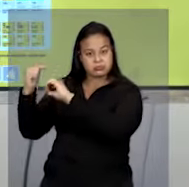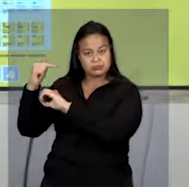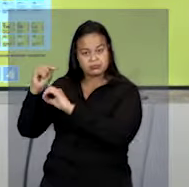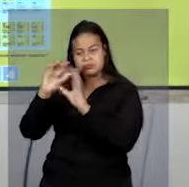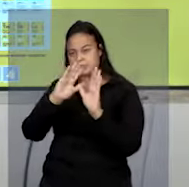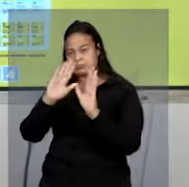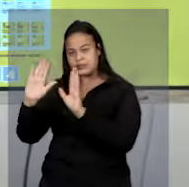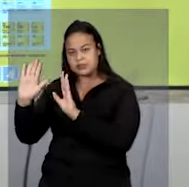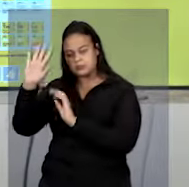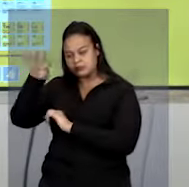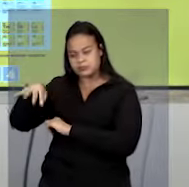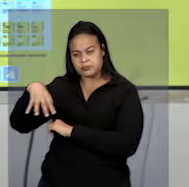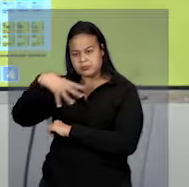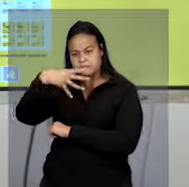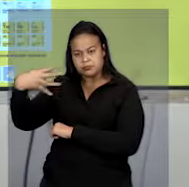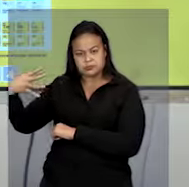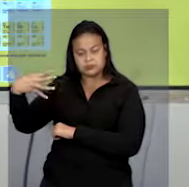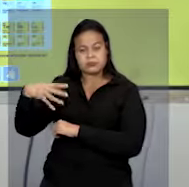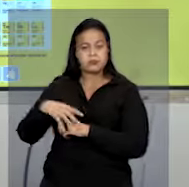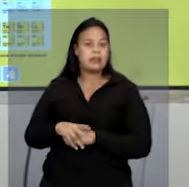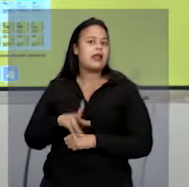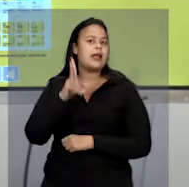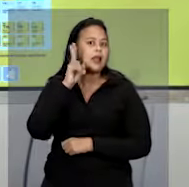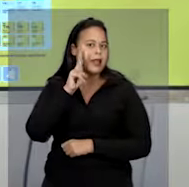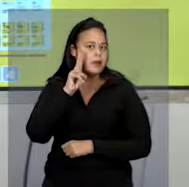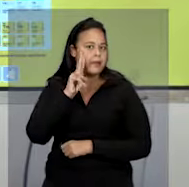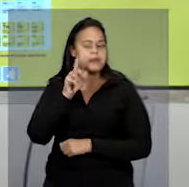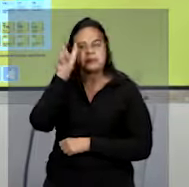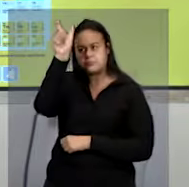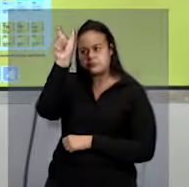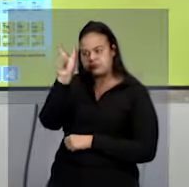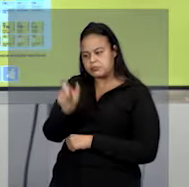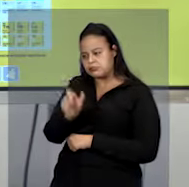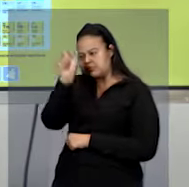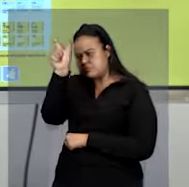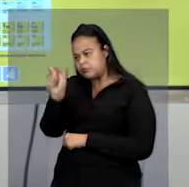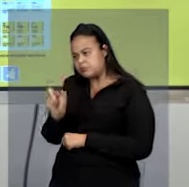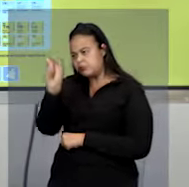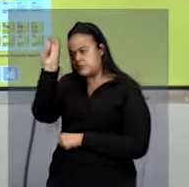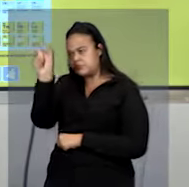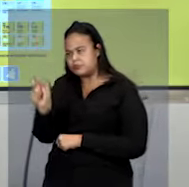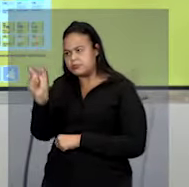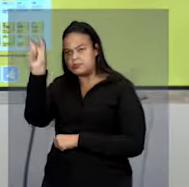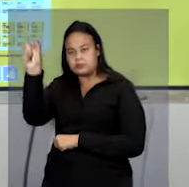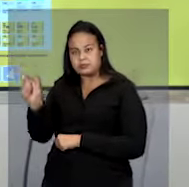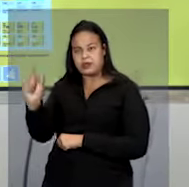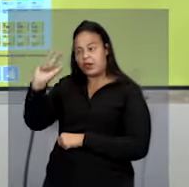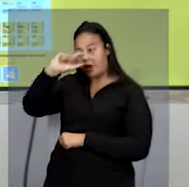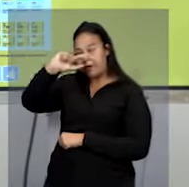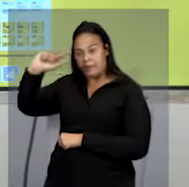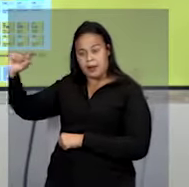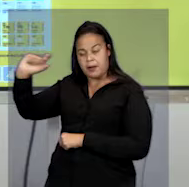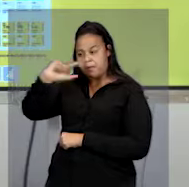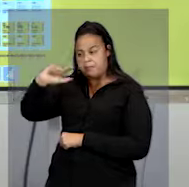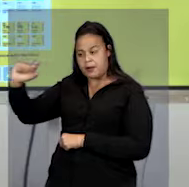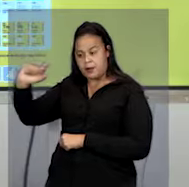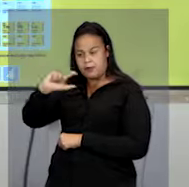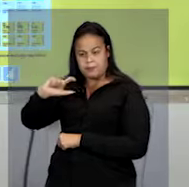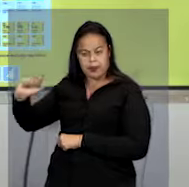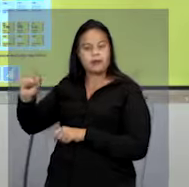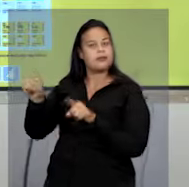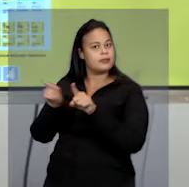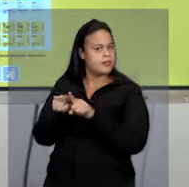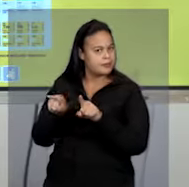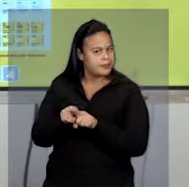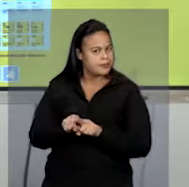tá? Lembrando que ela organiza em famílias, que são as colunas, e os períodos, que são as linhas horizontais. Então nós